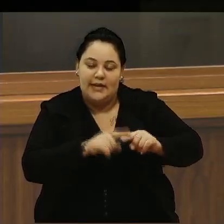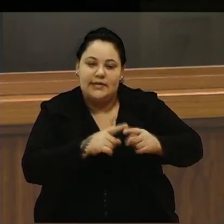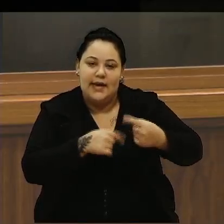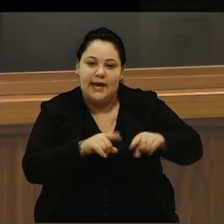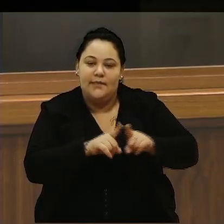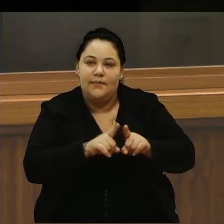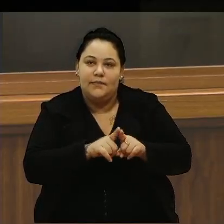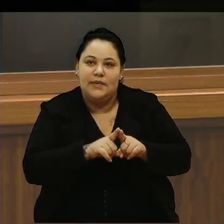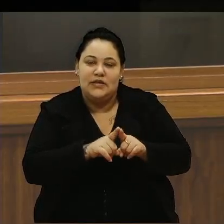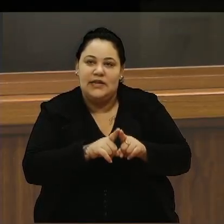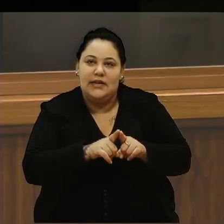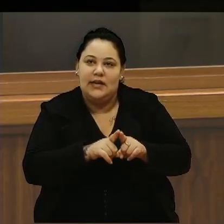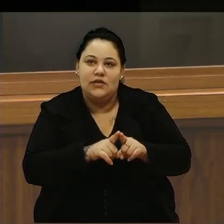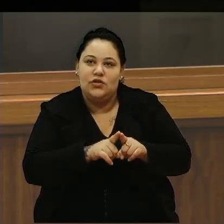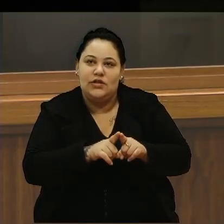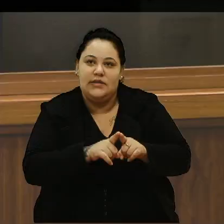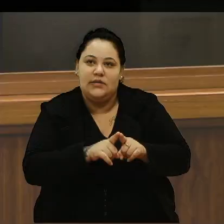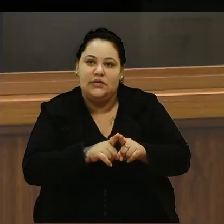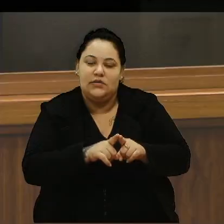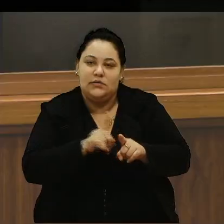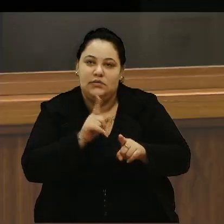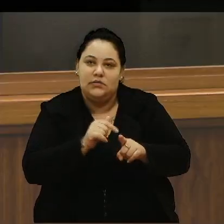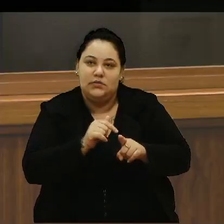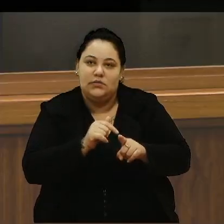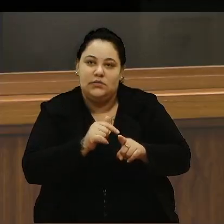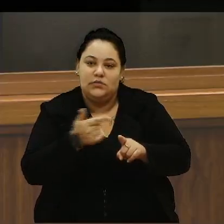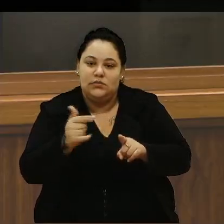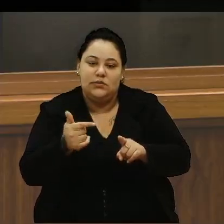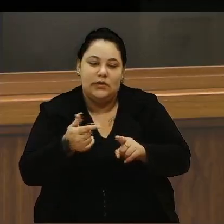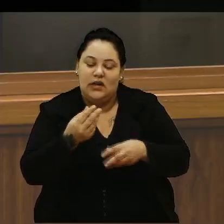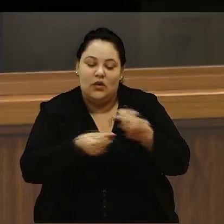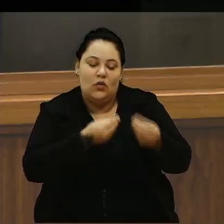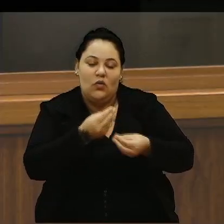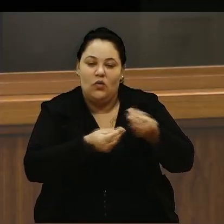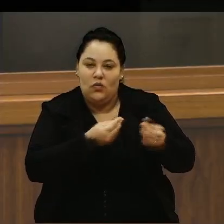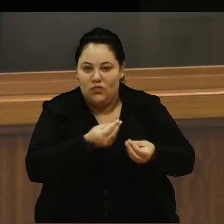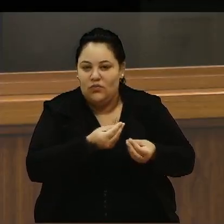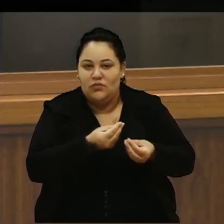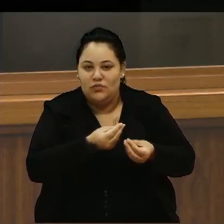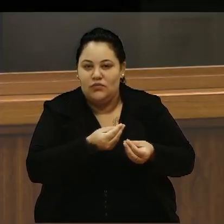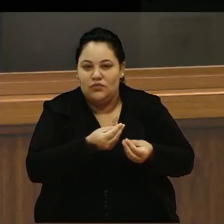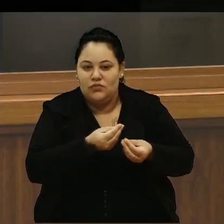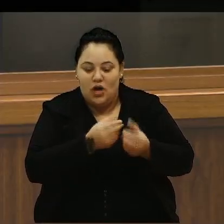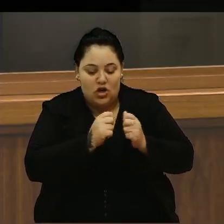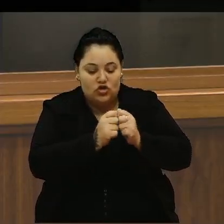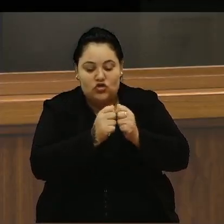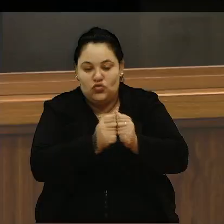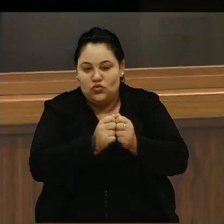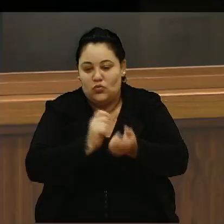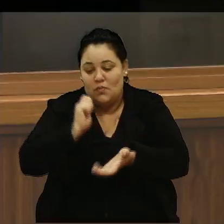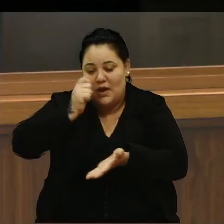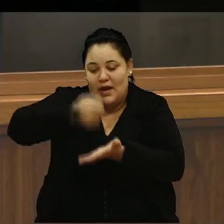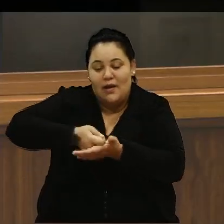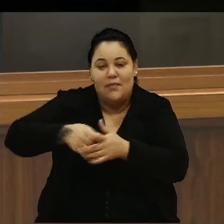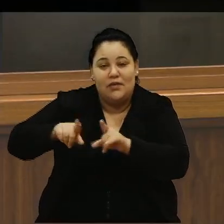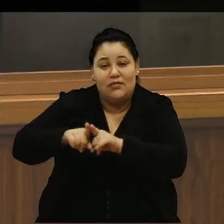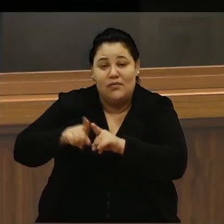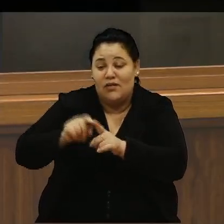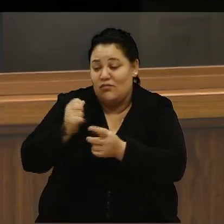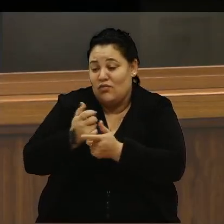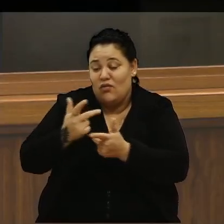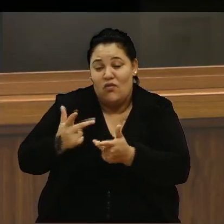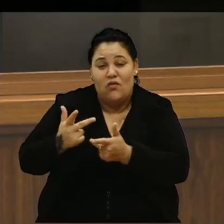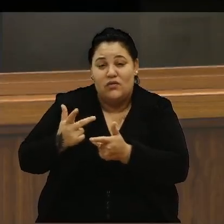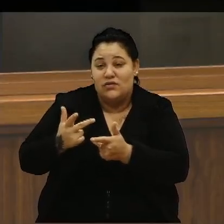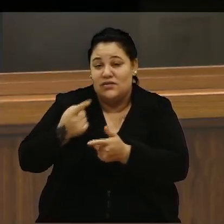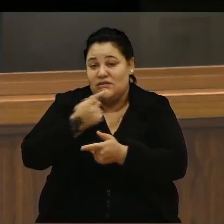ele saiu do exercício daquela função, não tem sentido ele levar junto uma gratificação por uma situação que ele